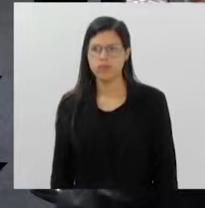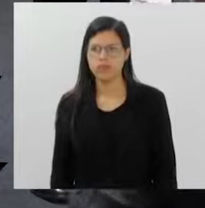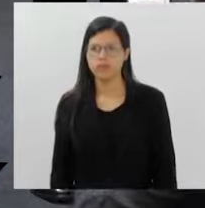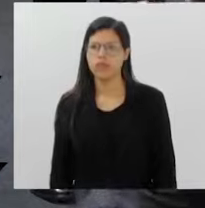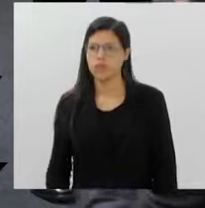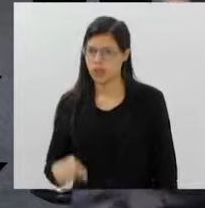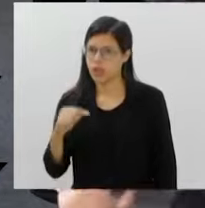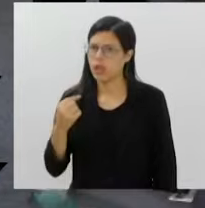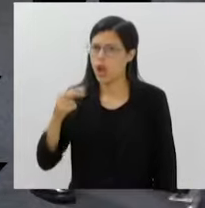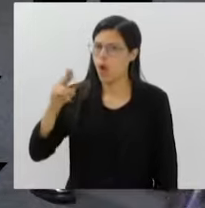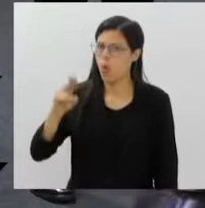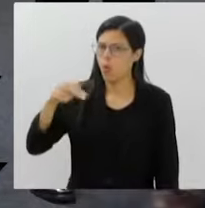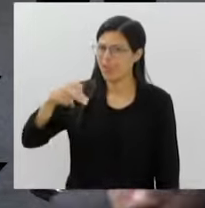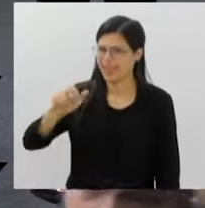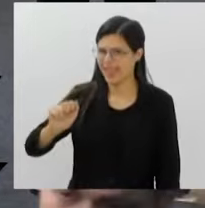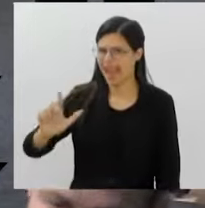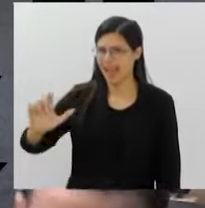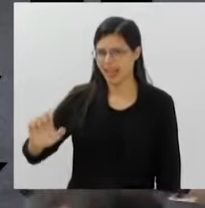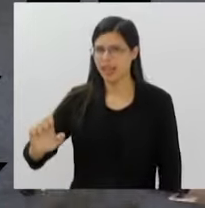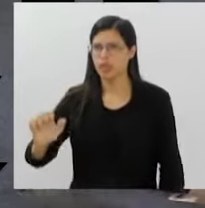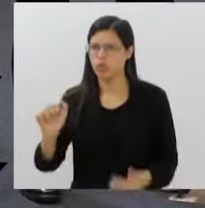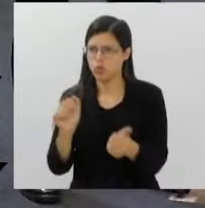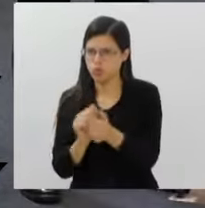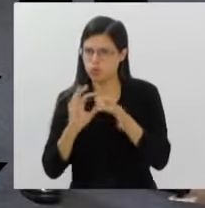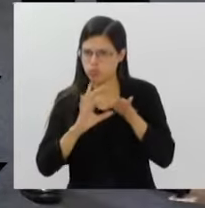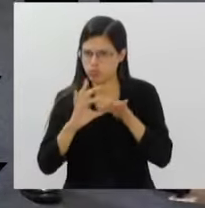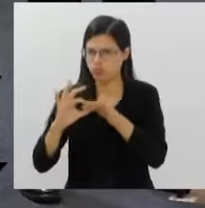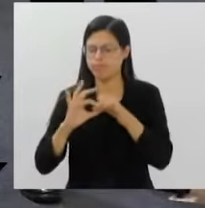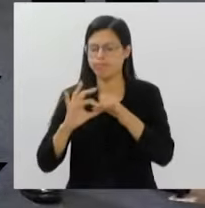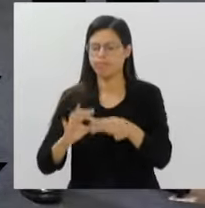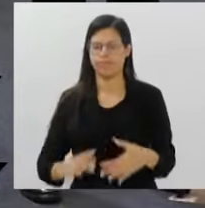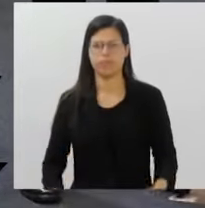presidente, para essa união de forças.